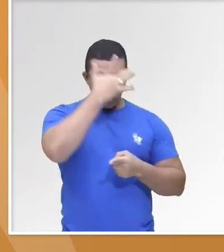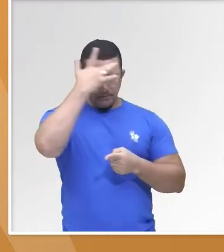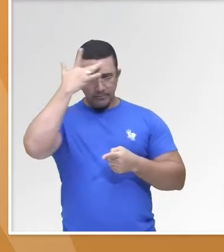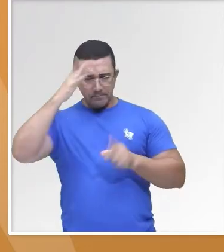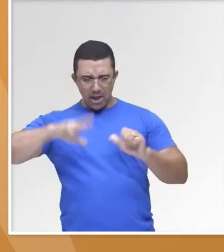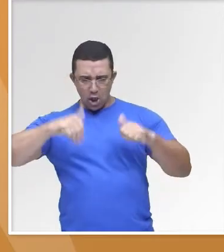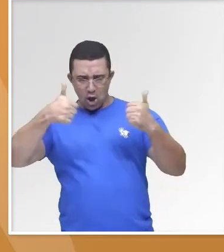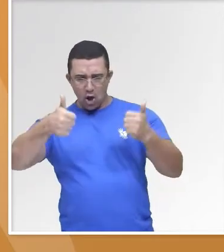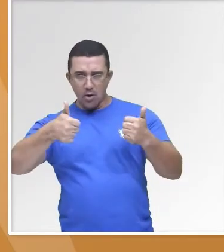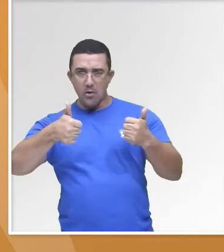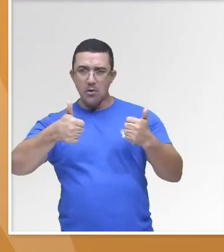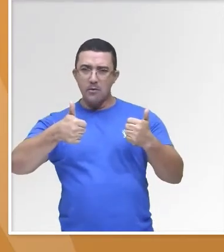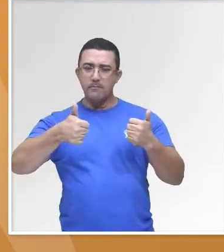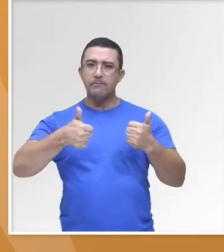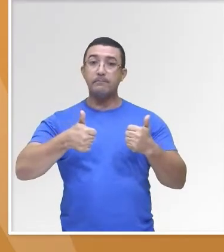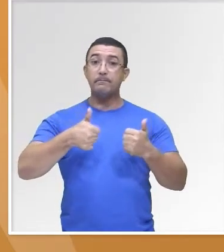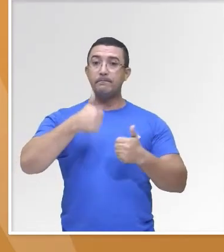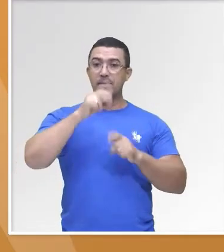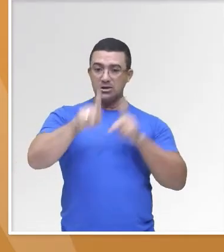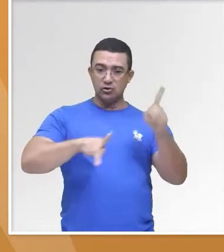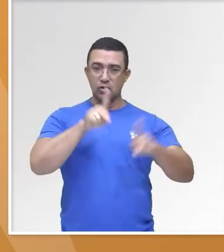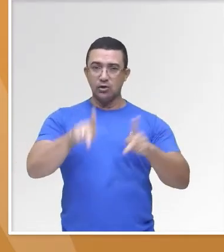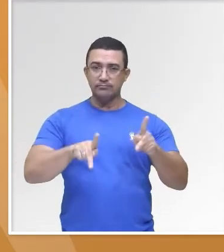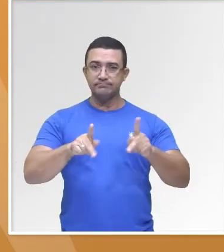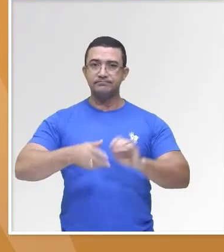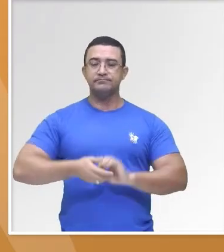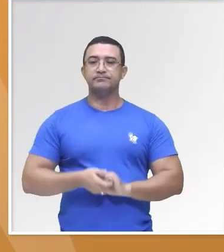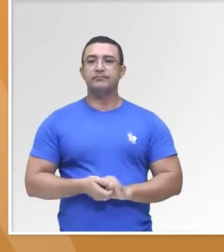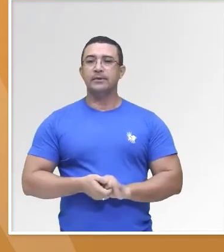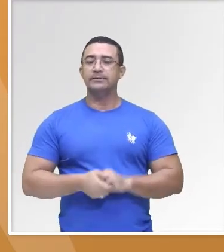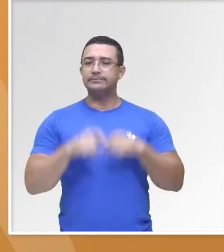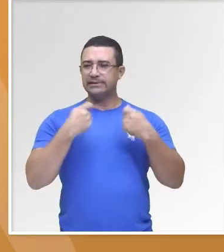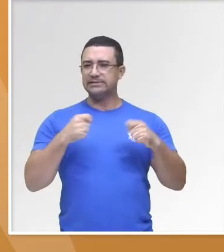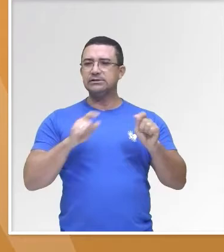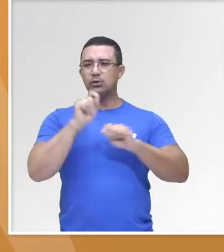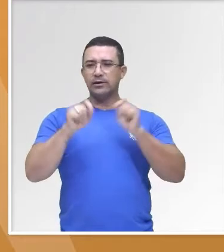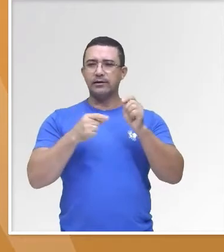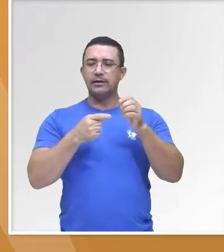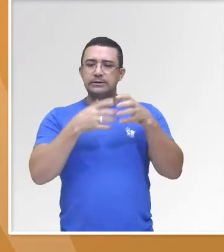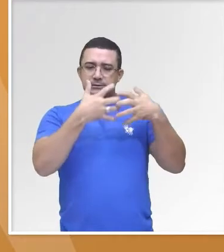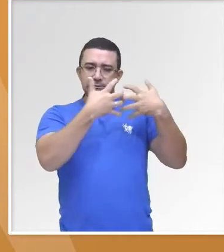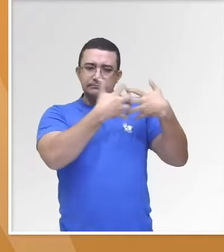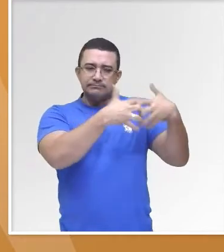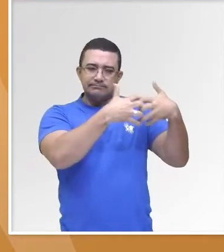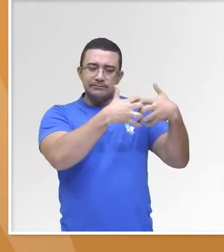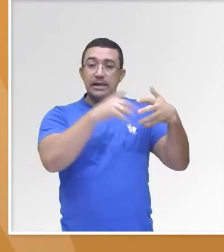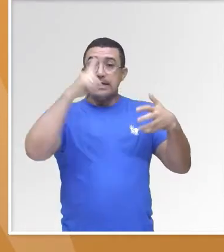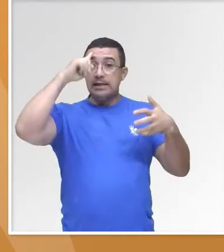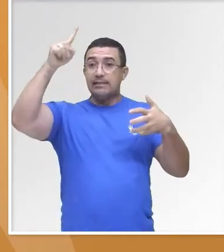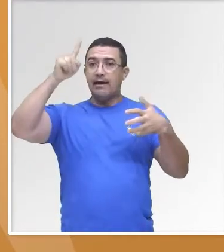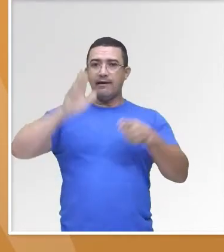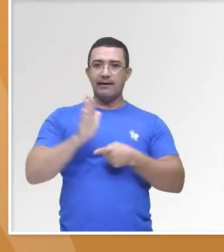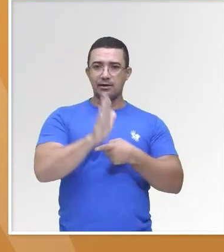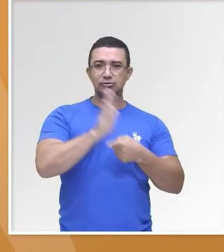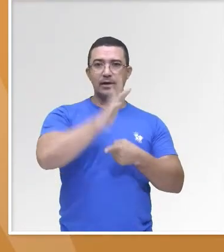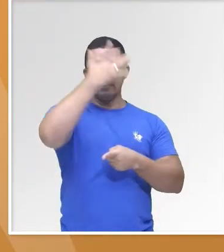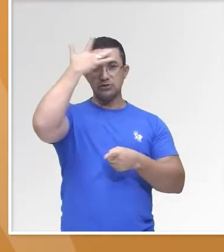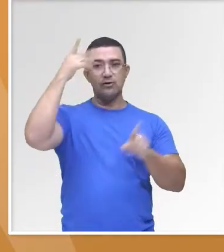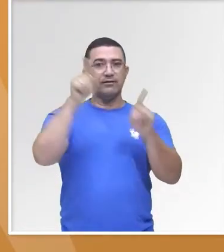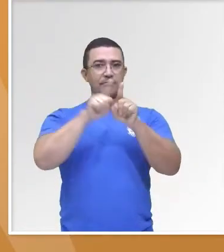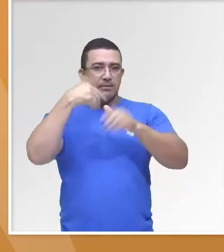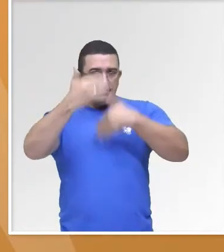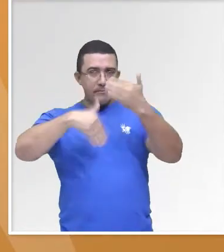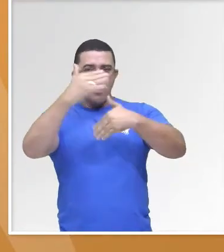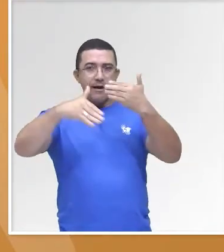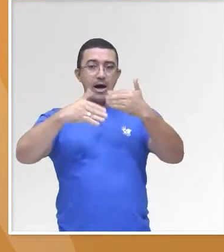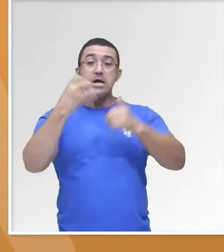melhorar? Lembre-se, o racionalismo, as ideias filantrópicas e o progresso. Então, quer dizer, se